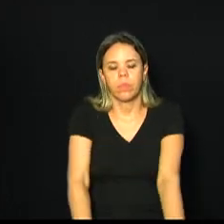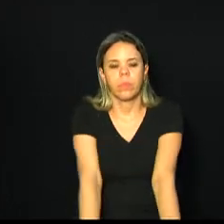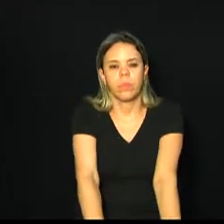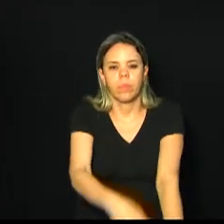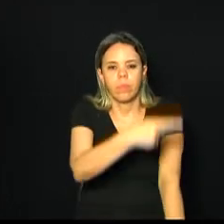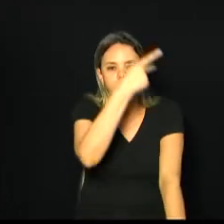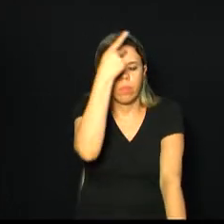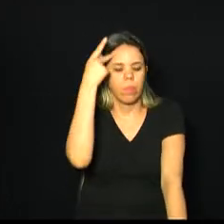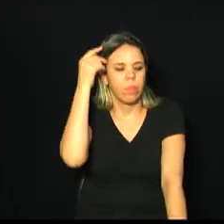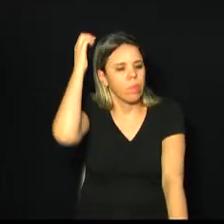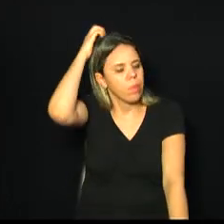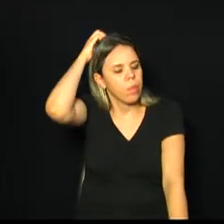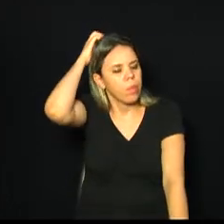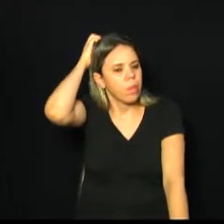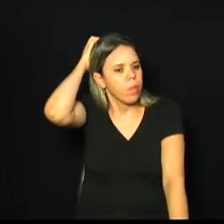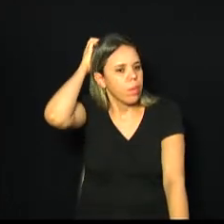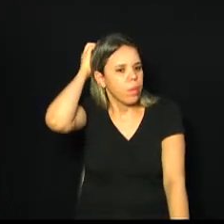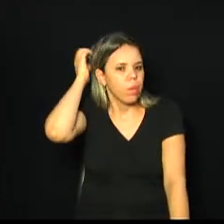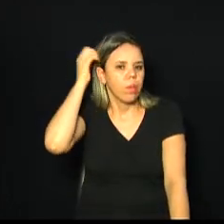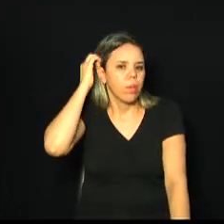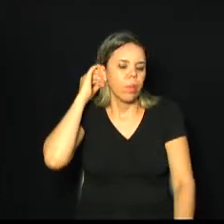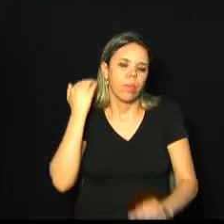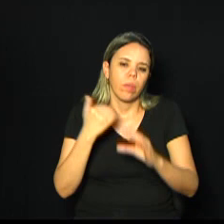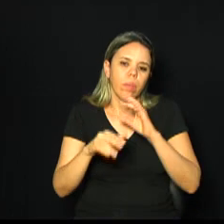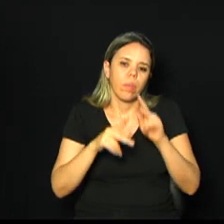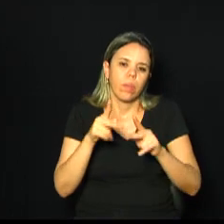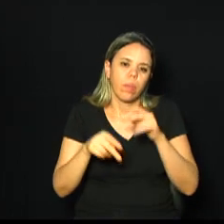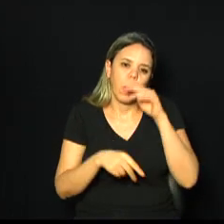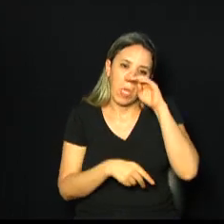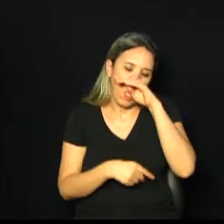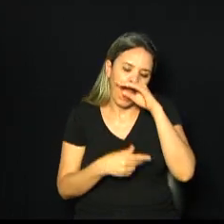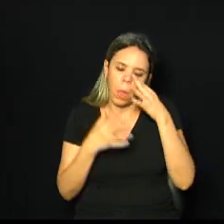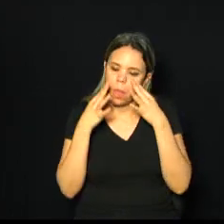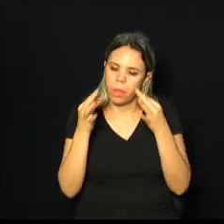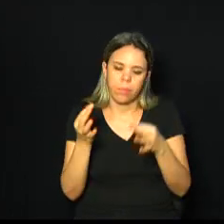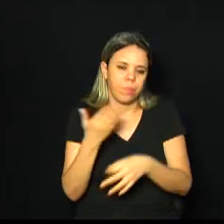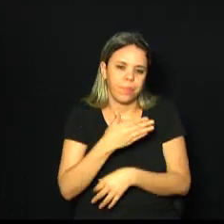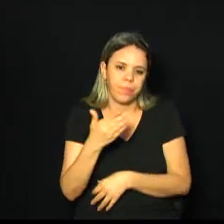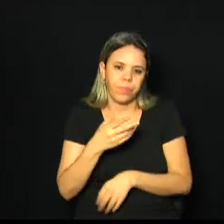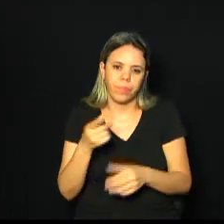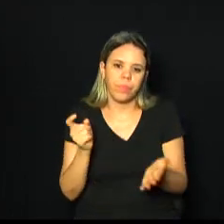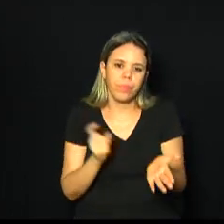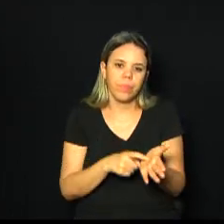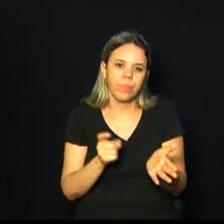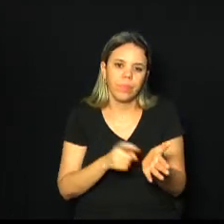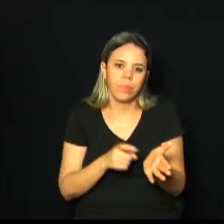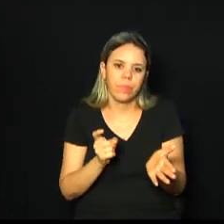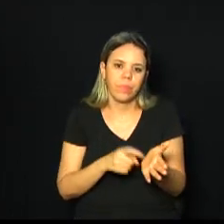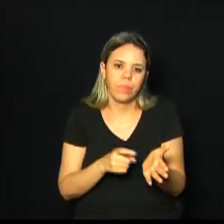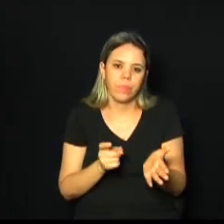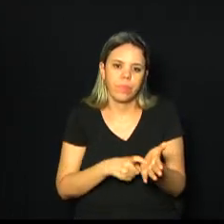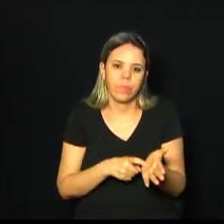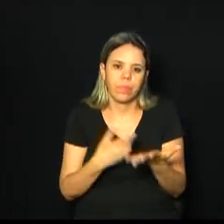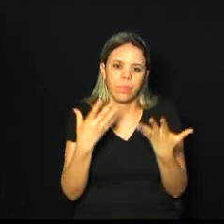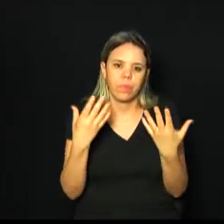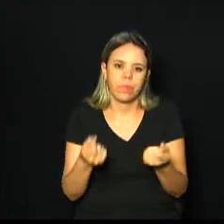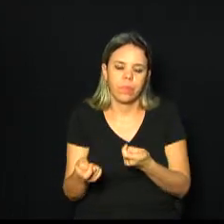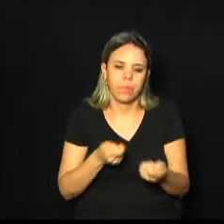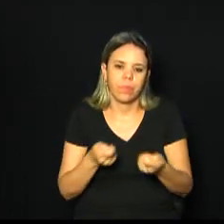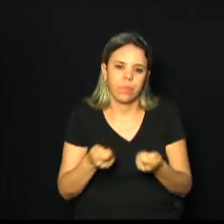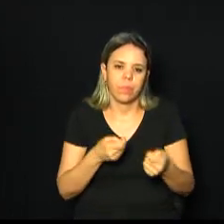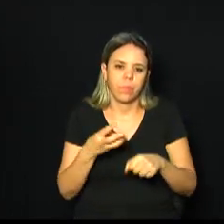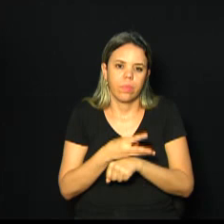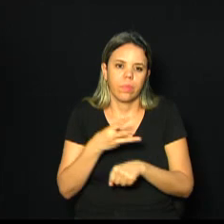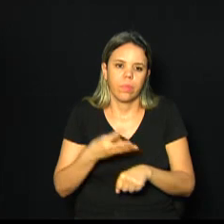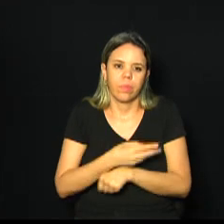estava mandando uma mensagem para a pessoa não prestava atenção, clicava e o outro lado assumiu o controle do WhatsApp da